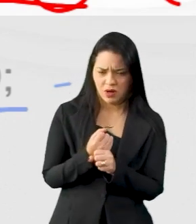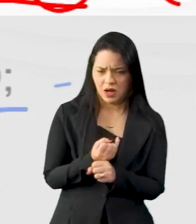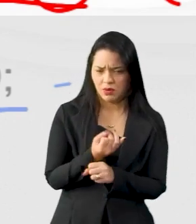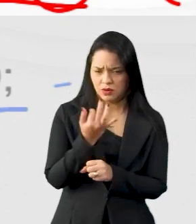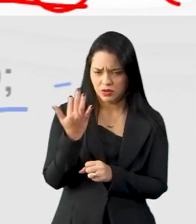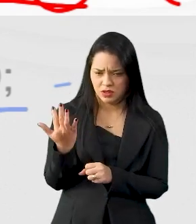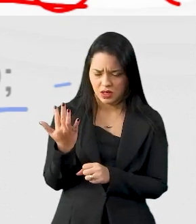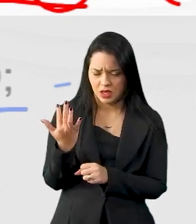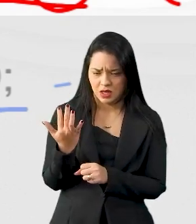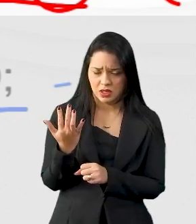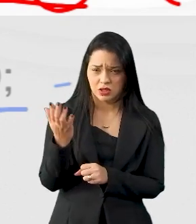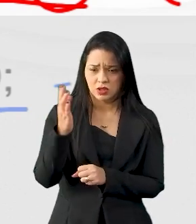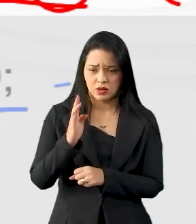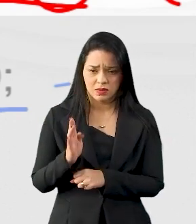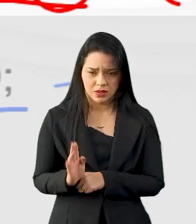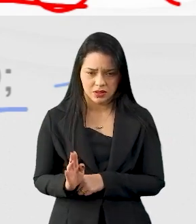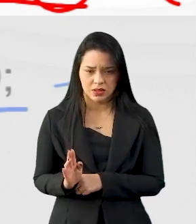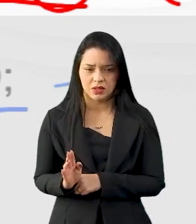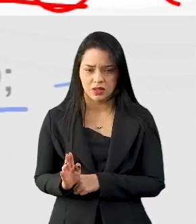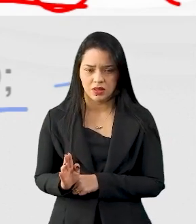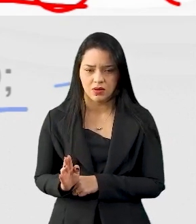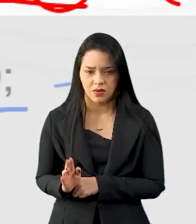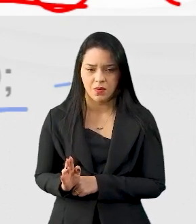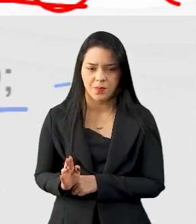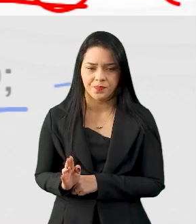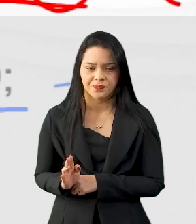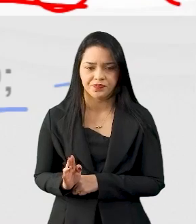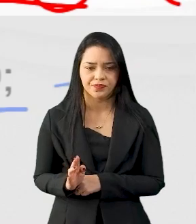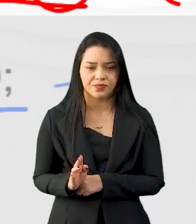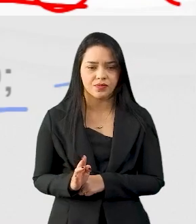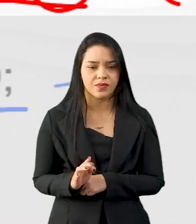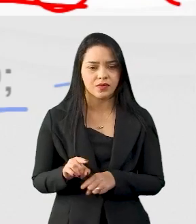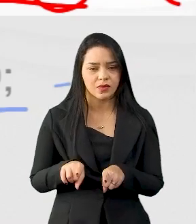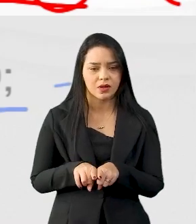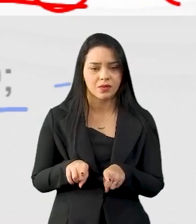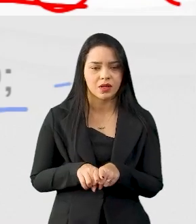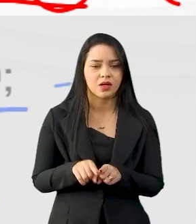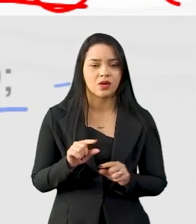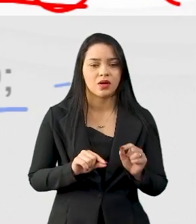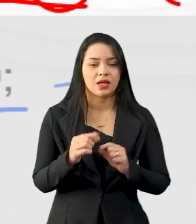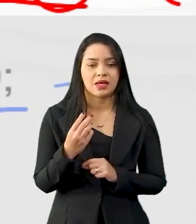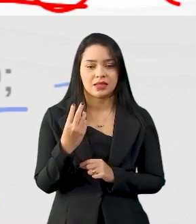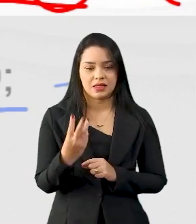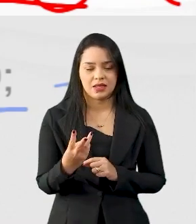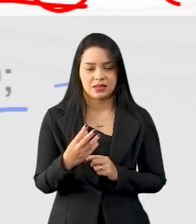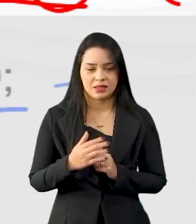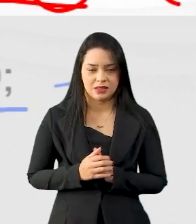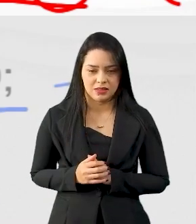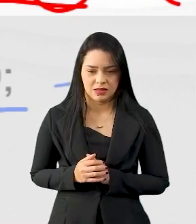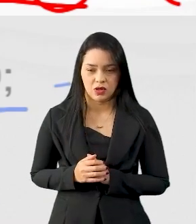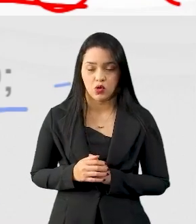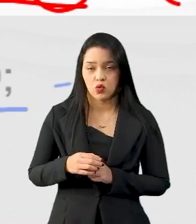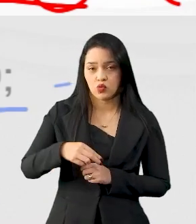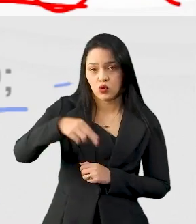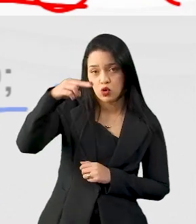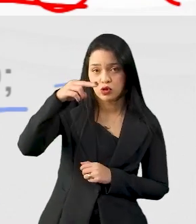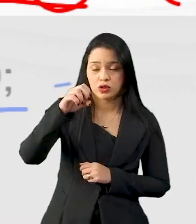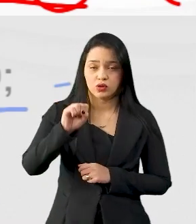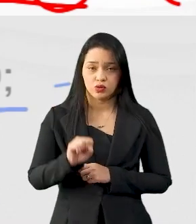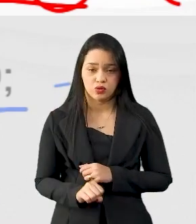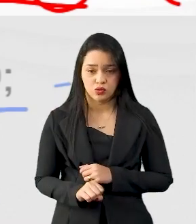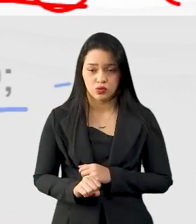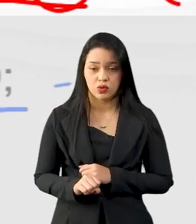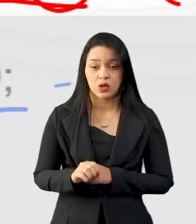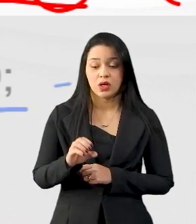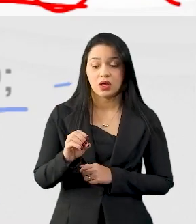de hemisférios que o Brasil ele está situado, o Brasil ele está situado em 3 hemisférios, norte, sul